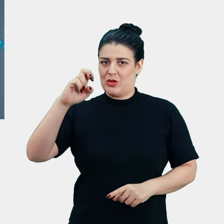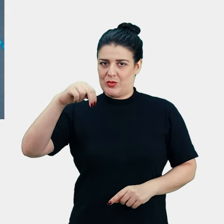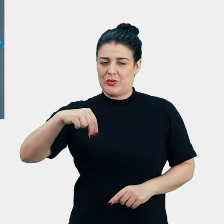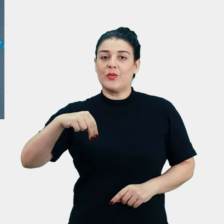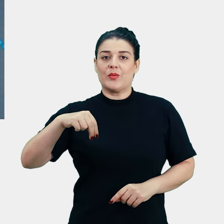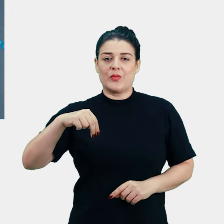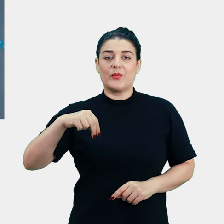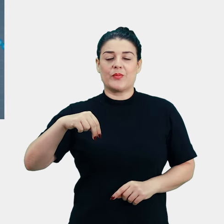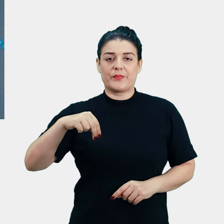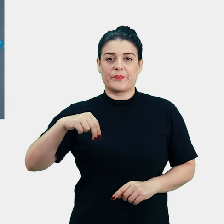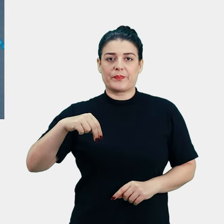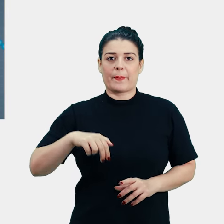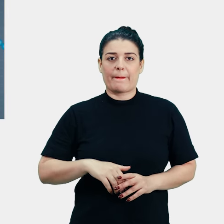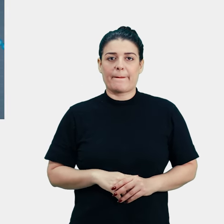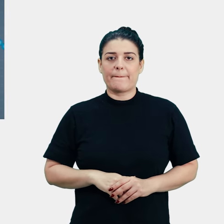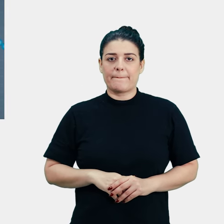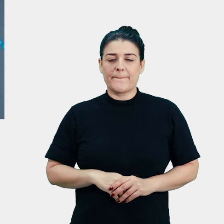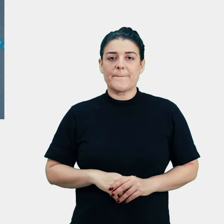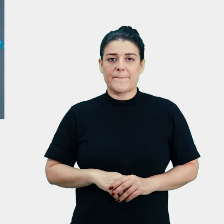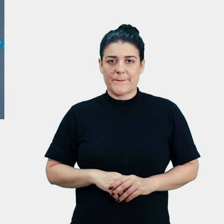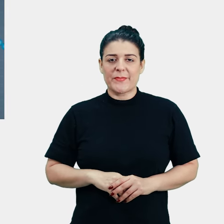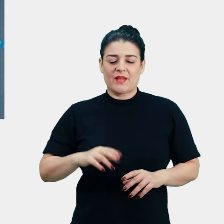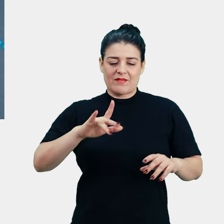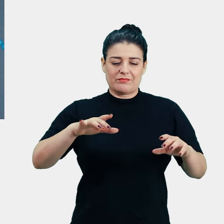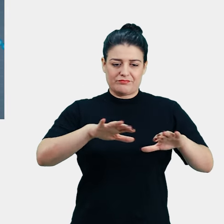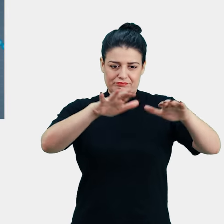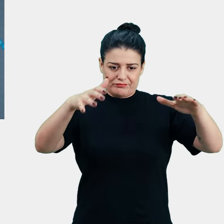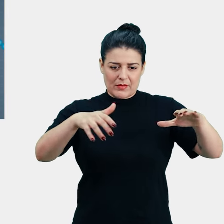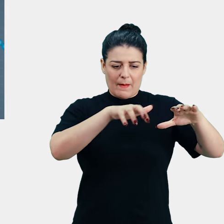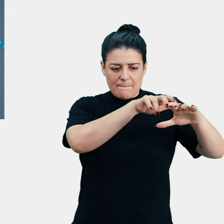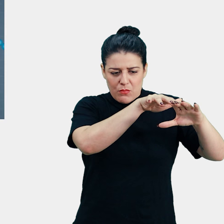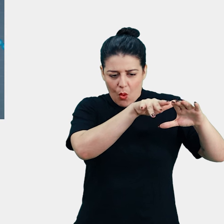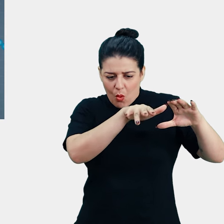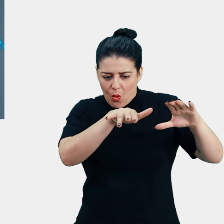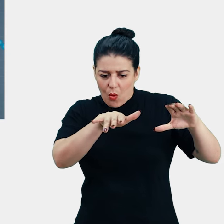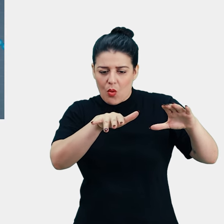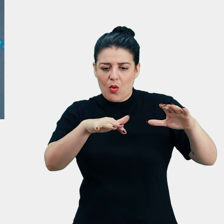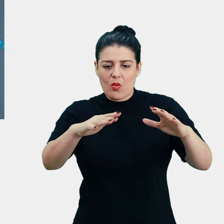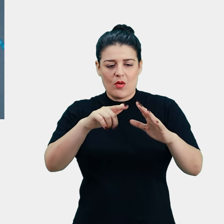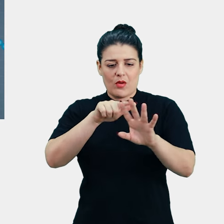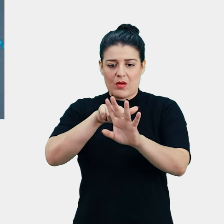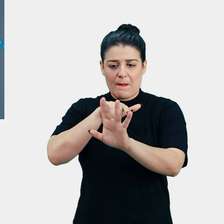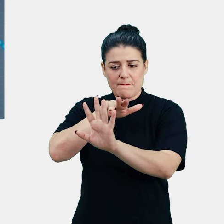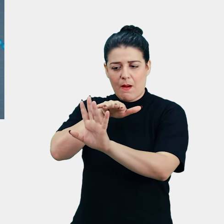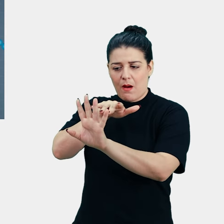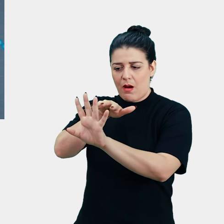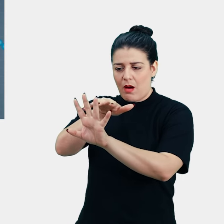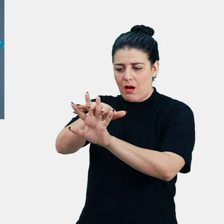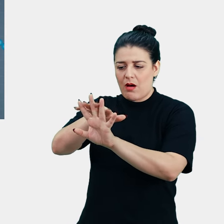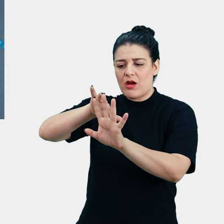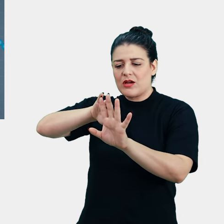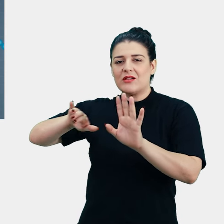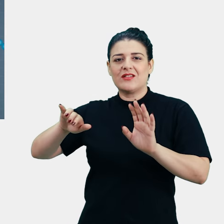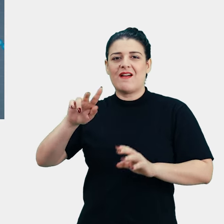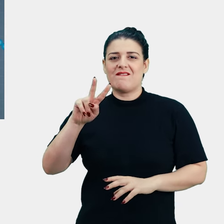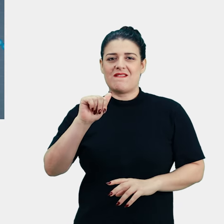Que entrarem também terão suas trajetórias estáveis, tá? E atingirão essas barras e serão eliminados pela bomba de